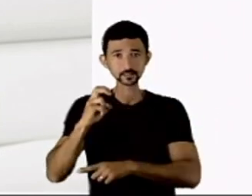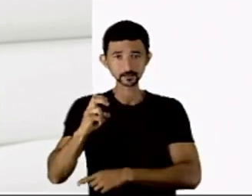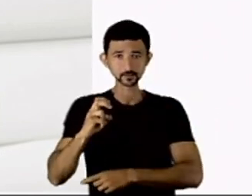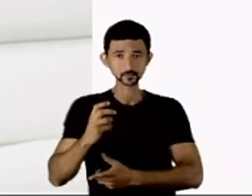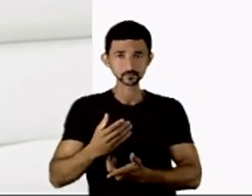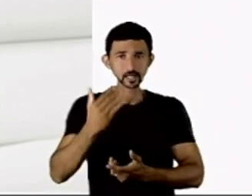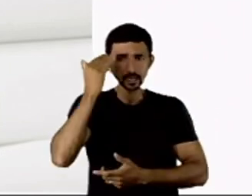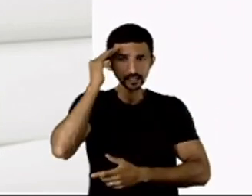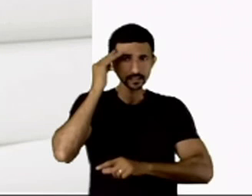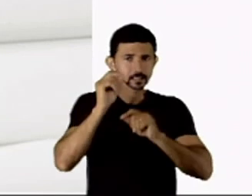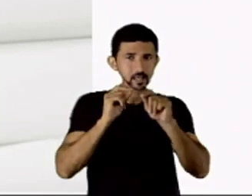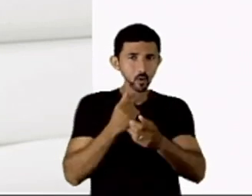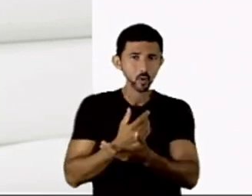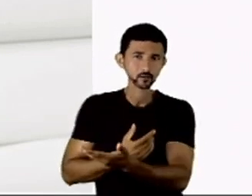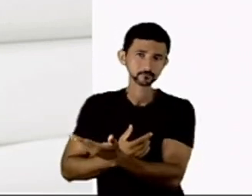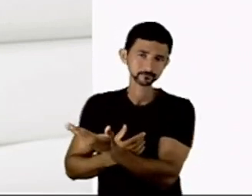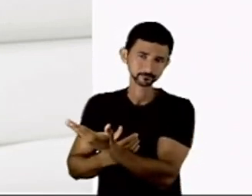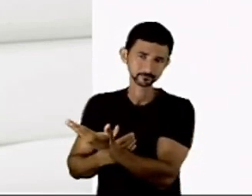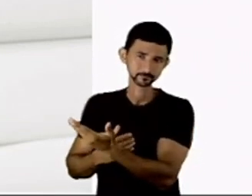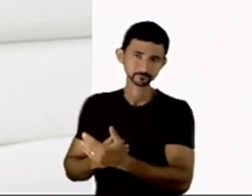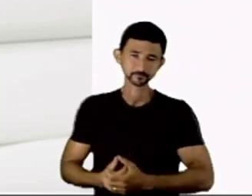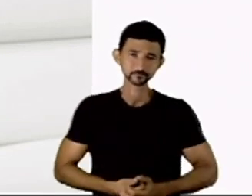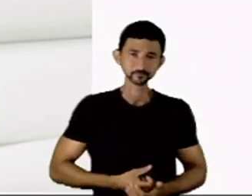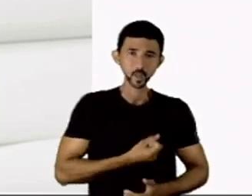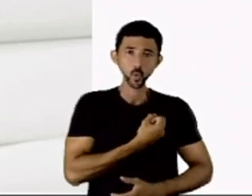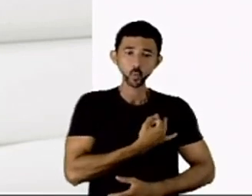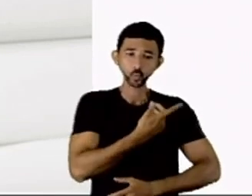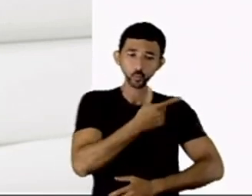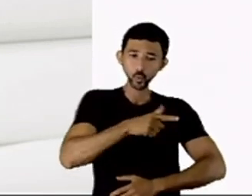você compreenda que o número, o fator que se